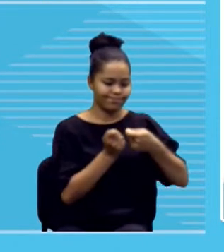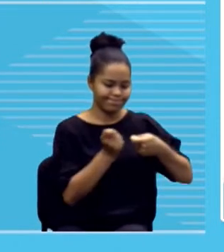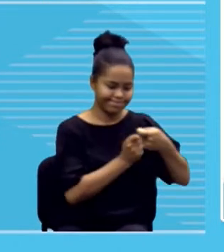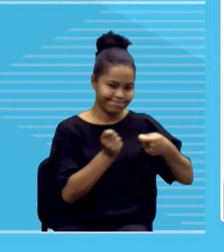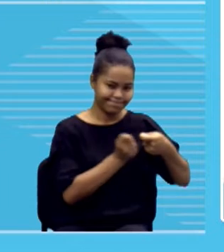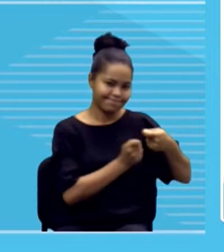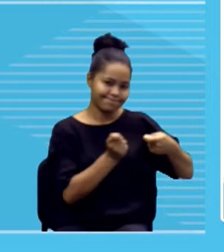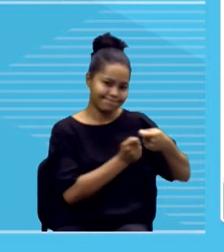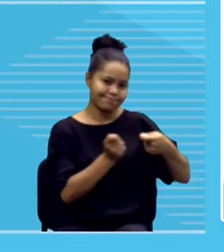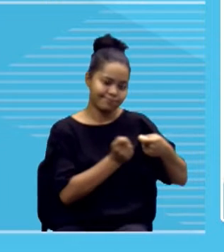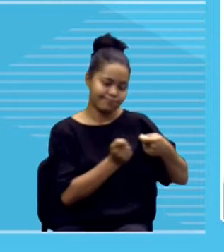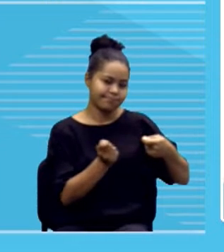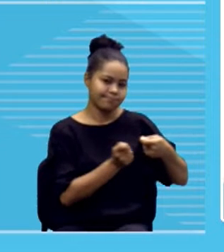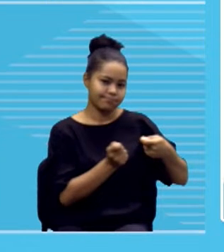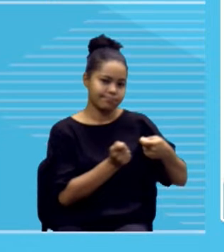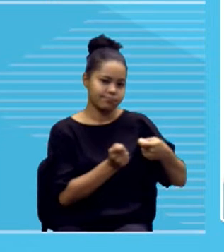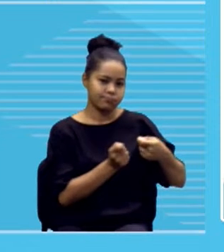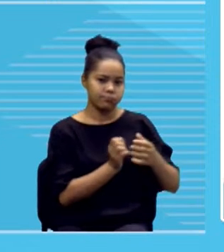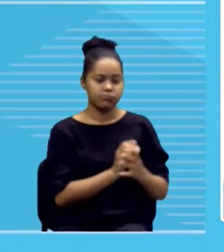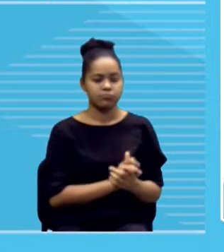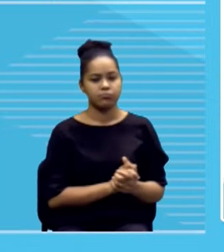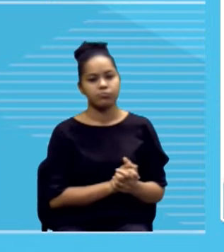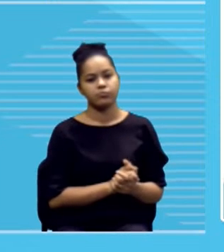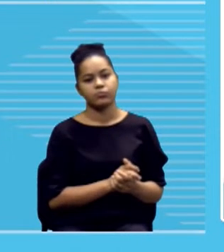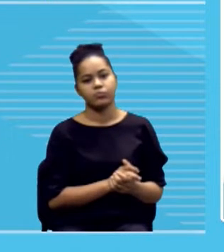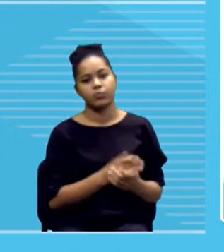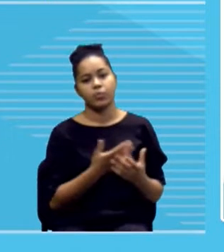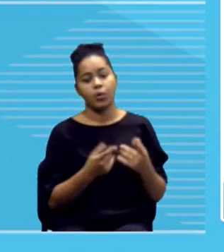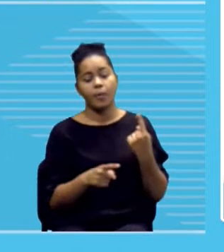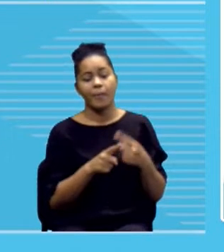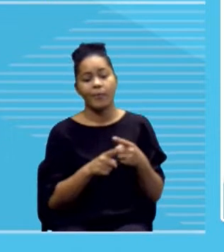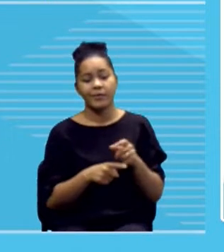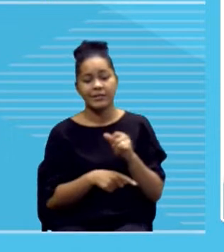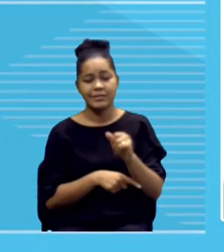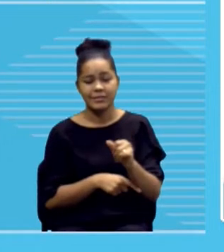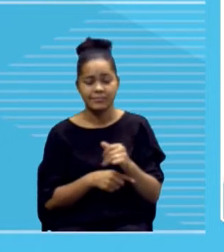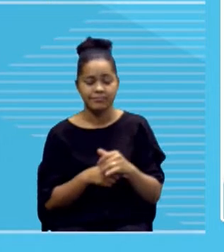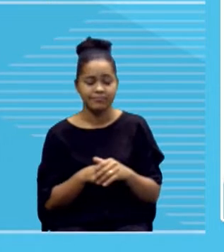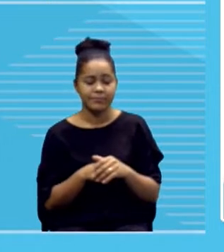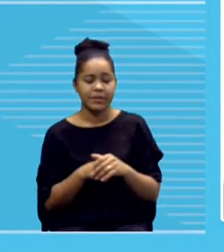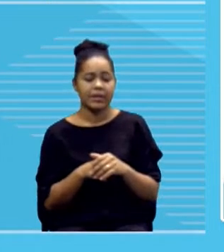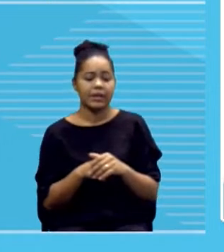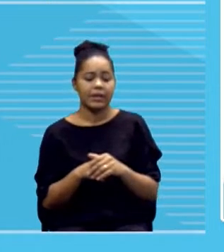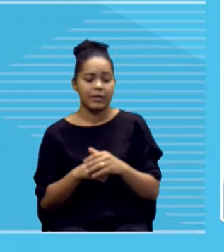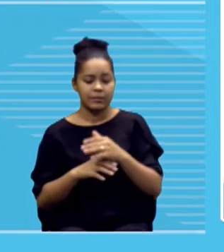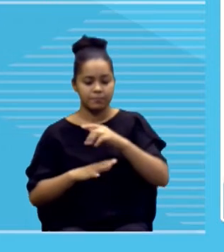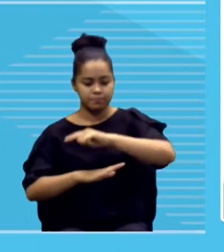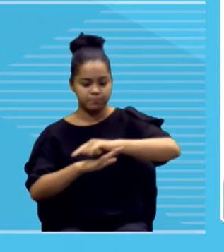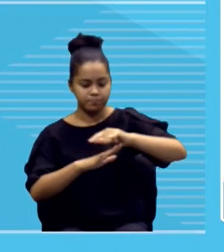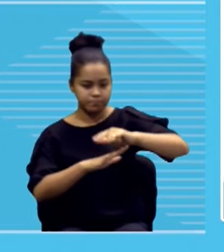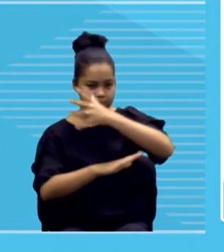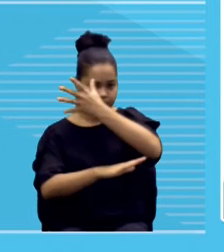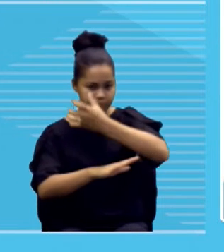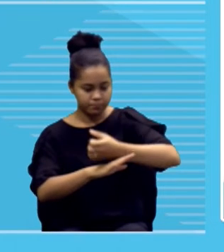não chega na casa da pessoa. Não chega na casa consumidora. Por que não chega? Porque o próprio fio vai consumir toda